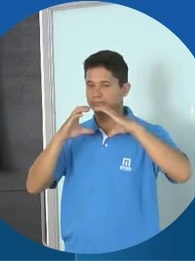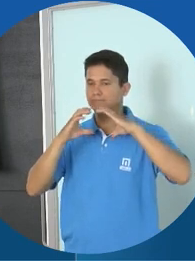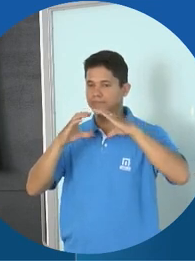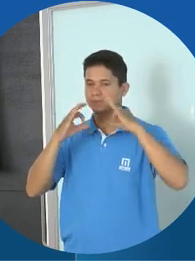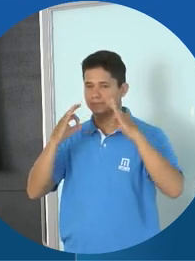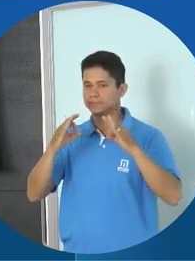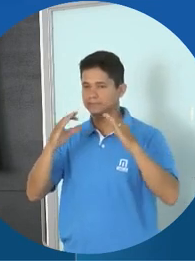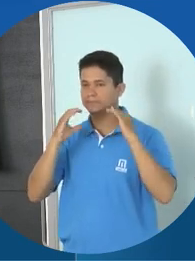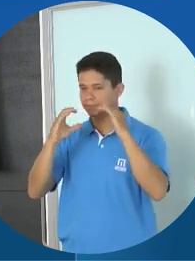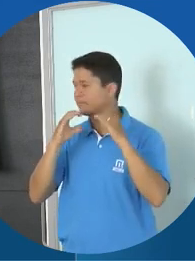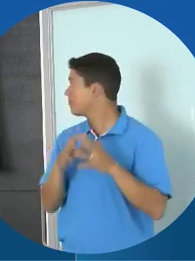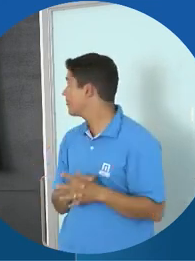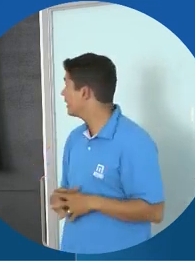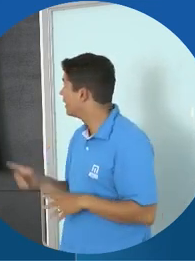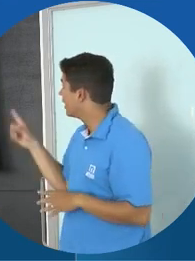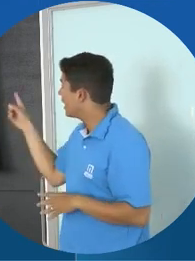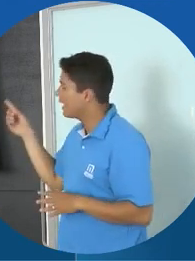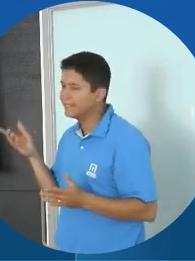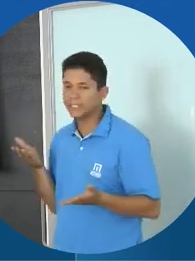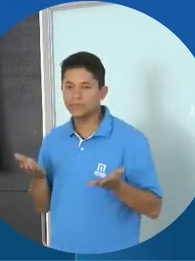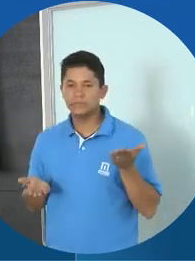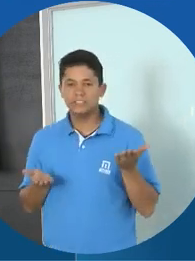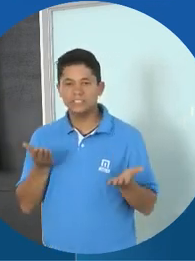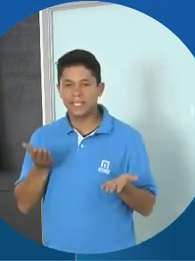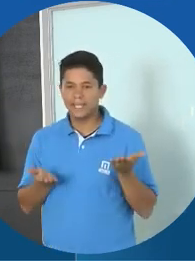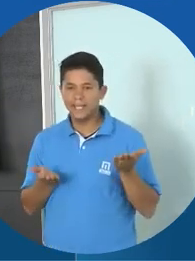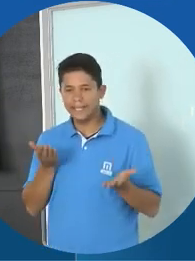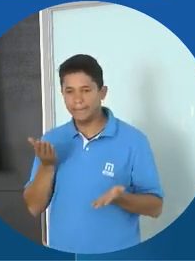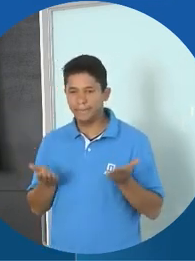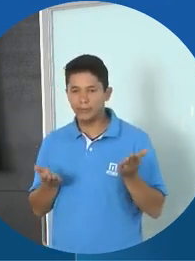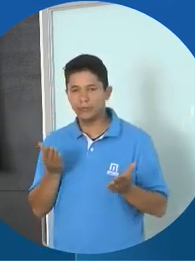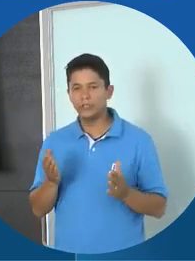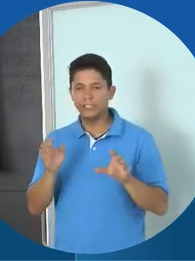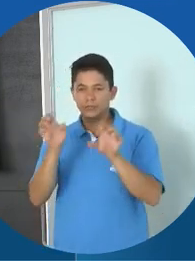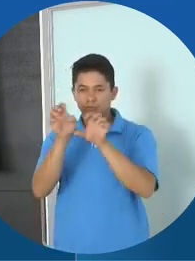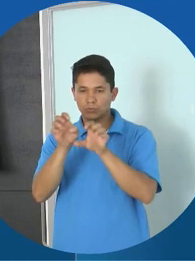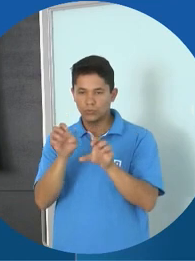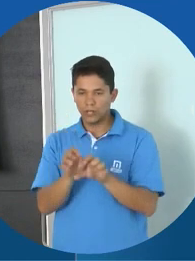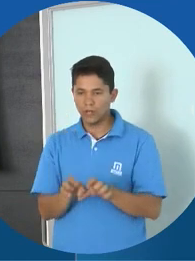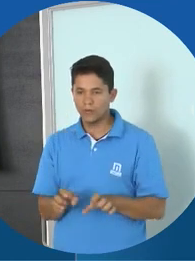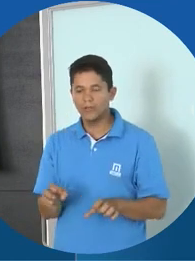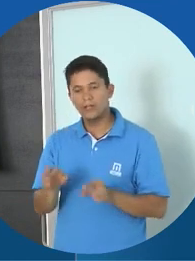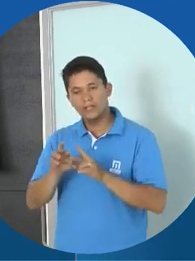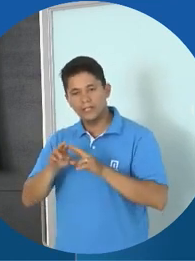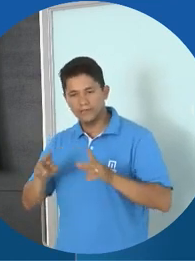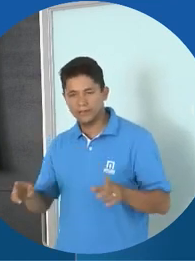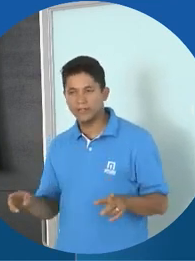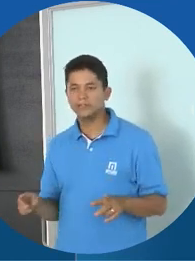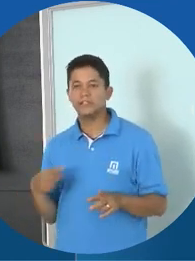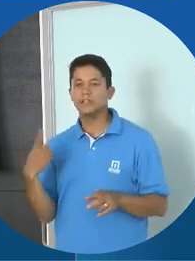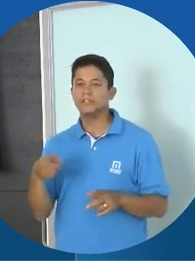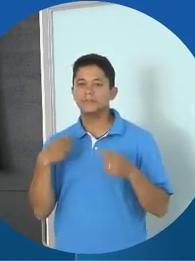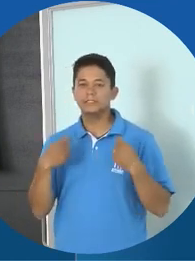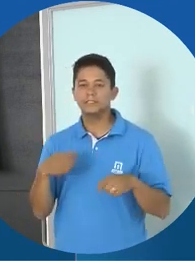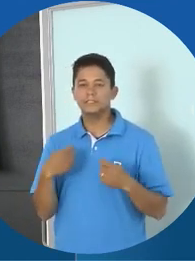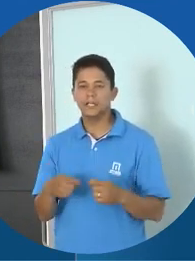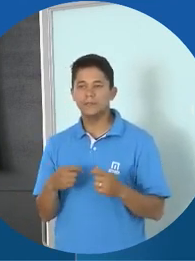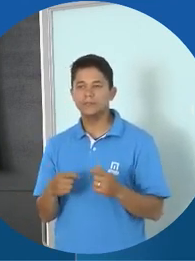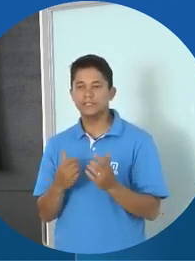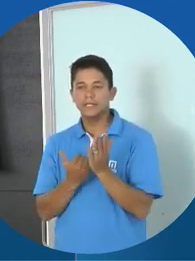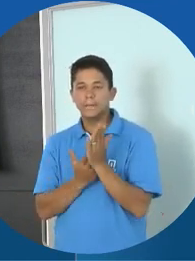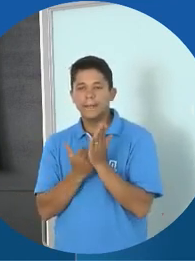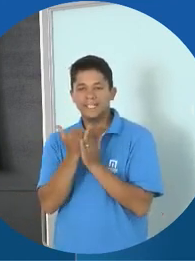um desequilíbrio aqui estrutural. Então, a gente pega muitos cenários que realmente a gente precisa fazer um preenchimento, e